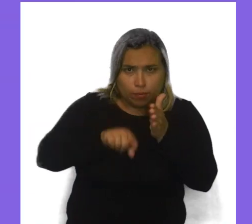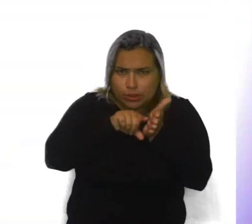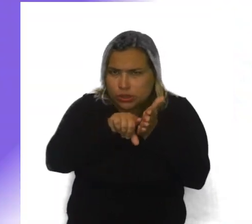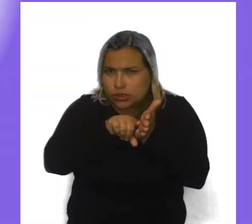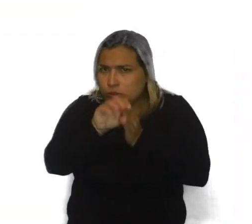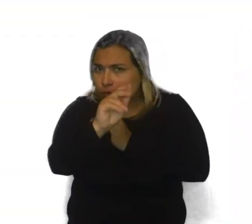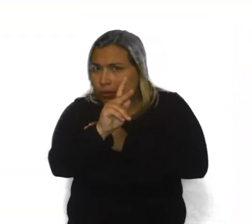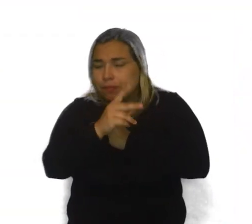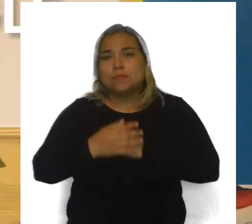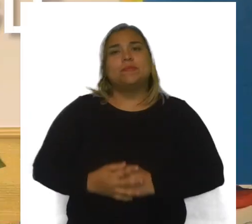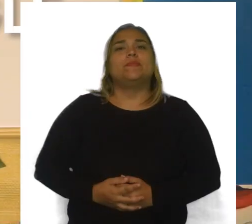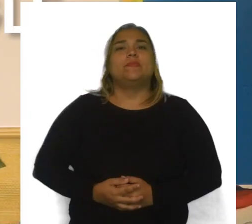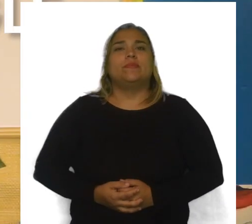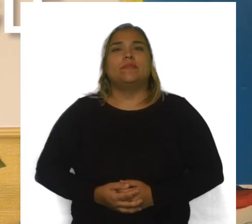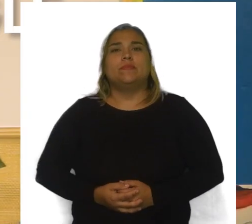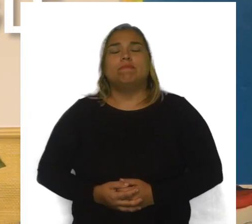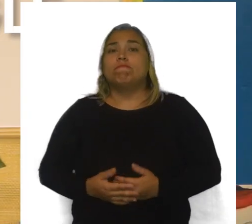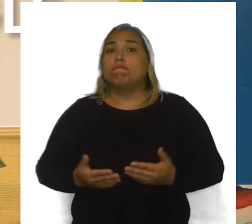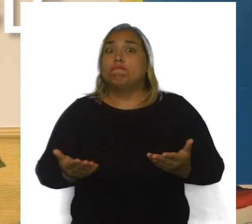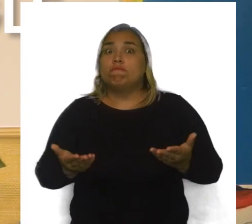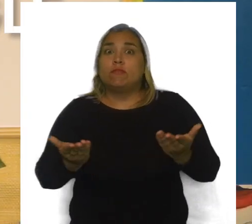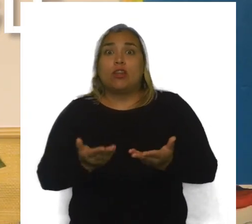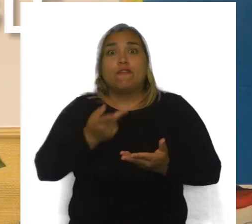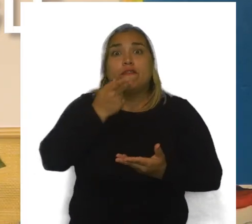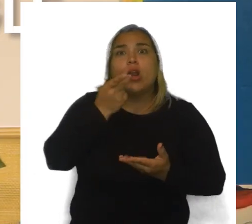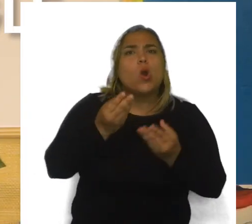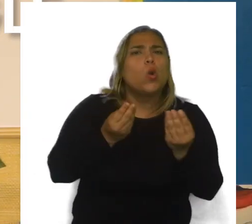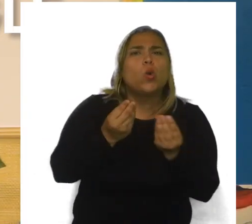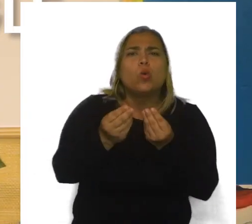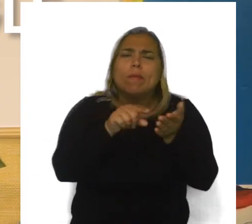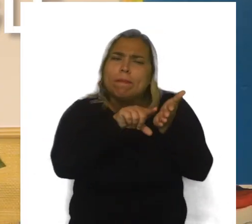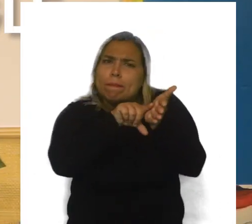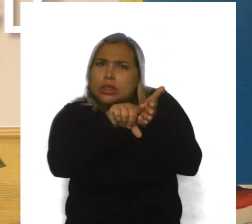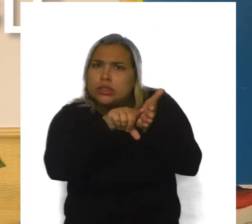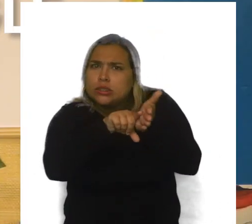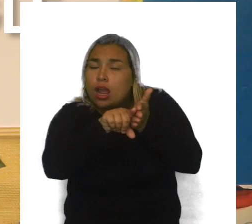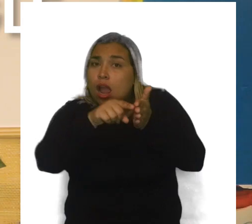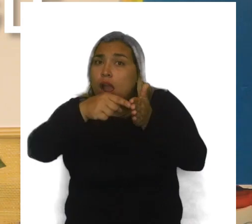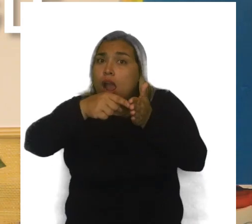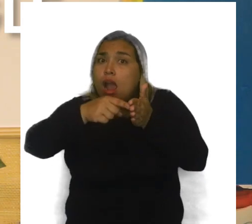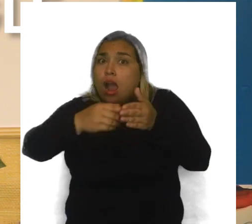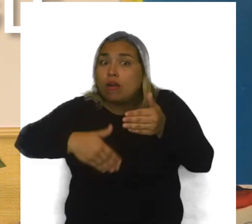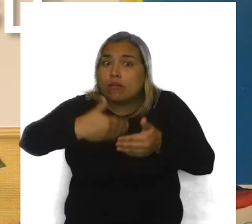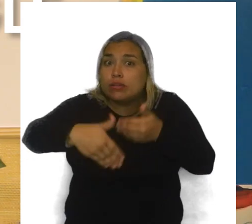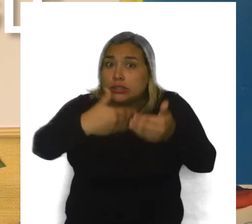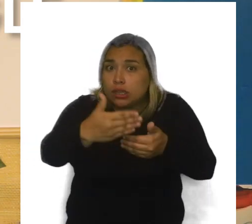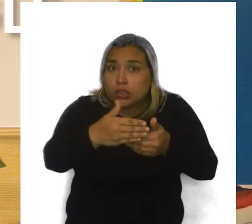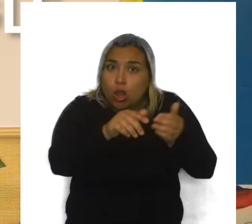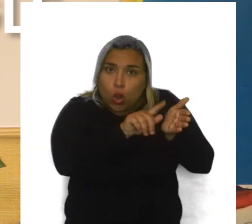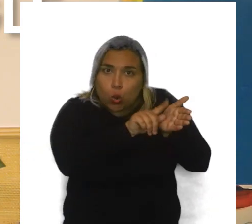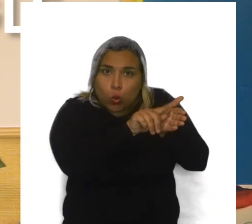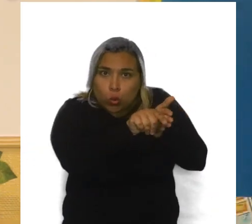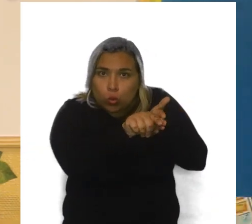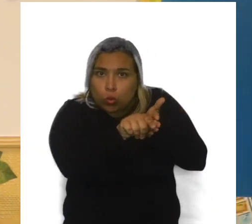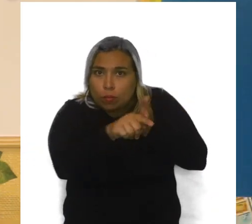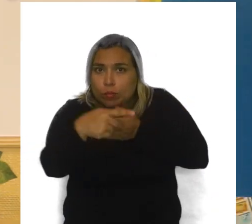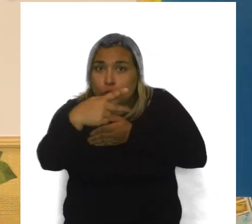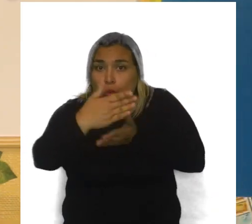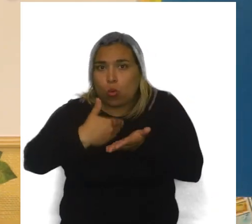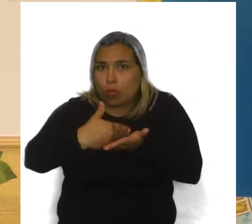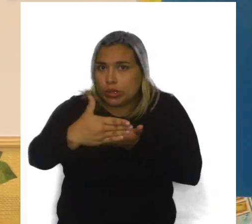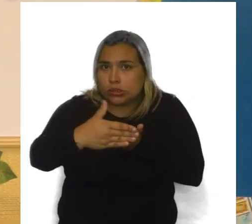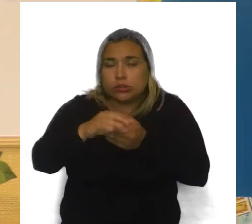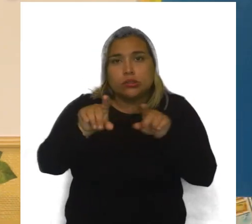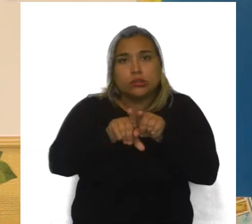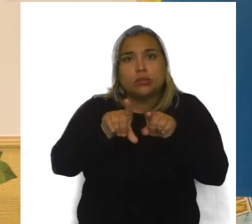pesquisa. Vamos falar de como fazer pesquisas avançadas no Google para a tua apuração inicial e como